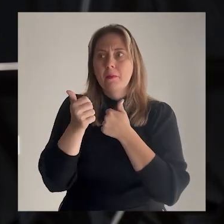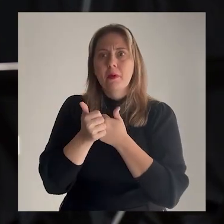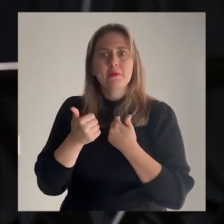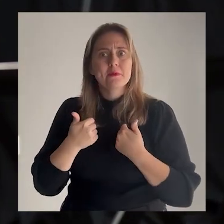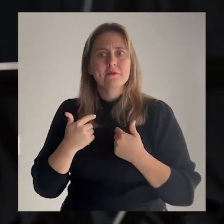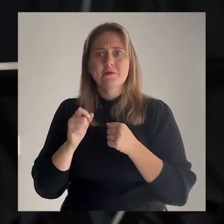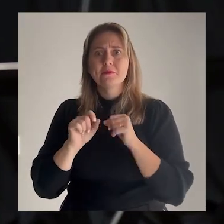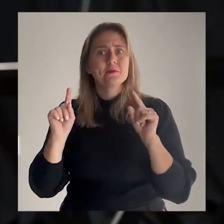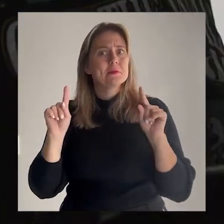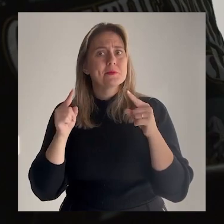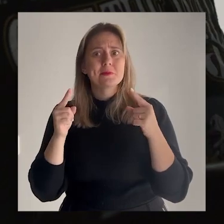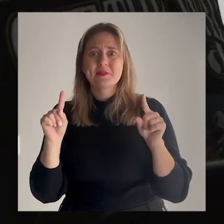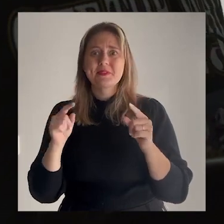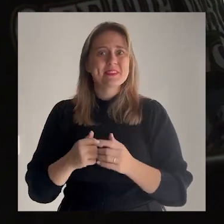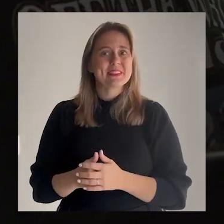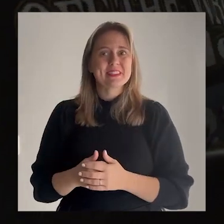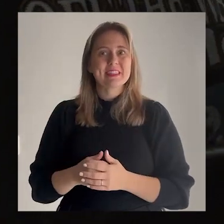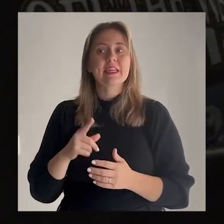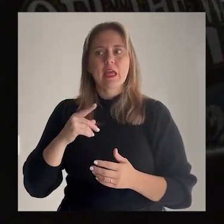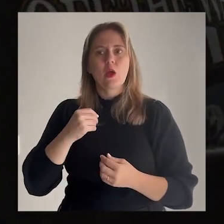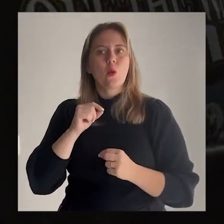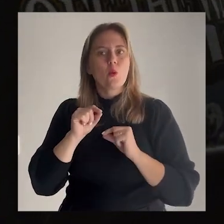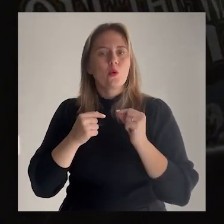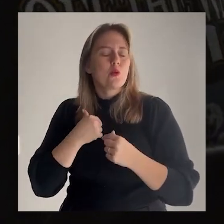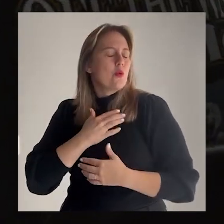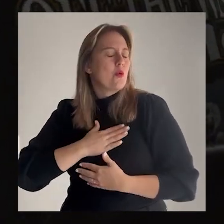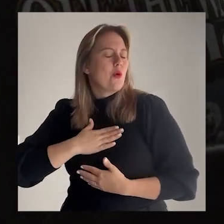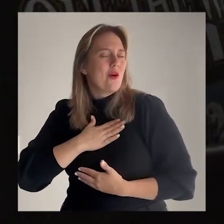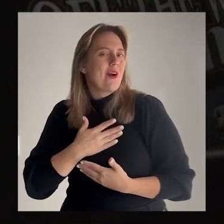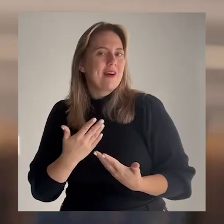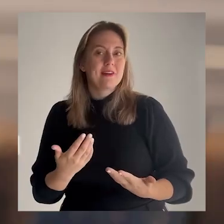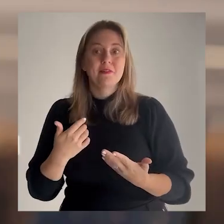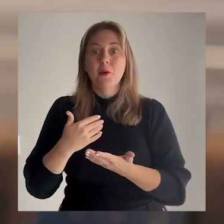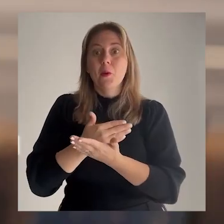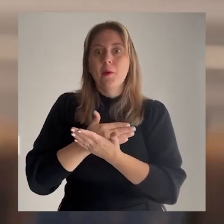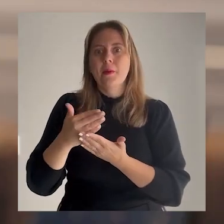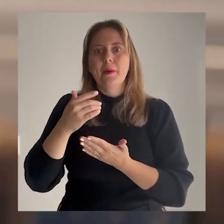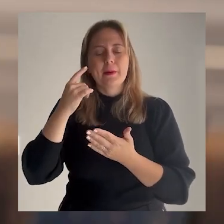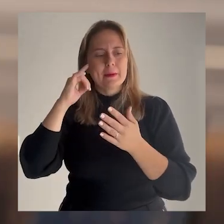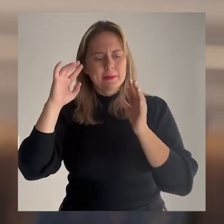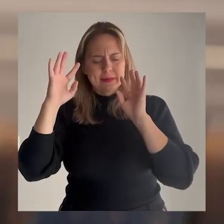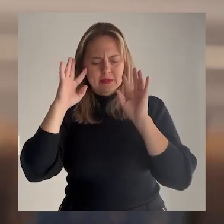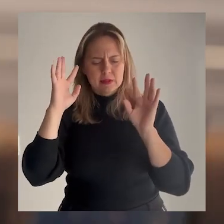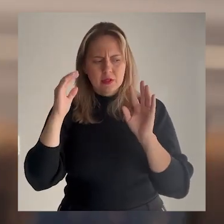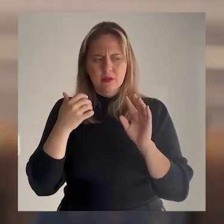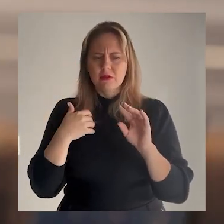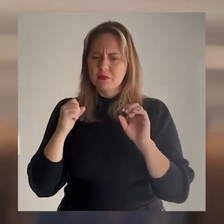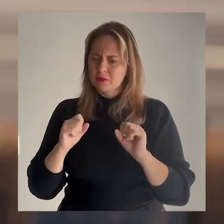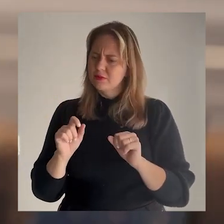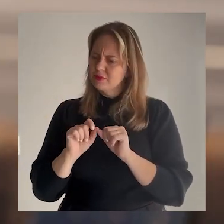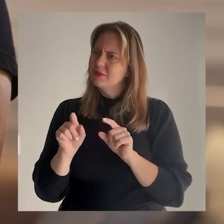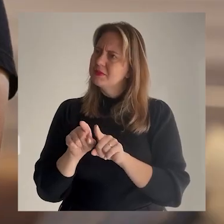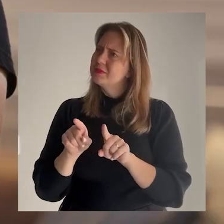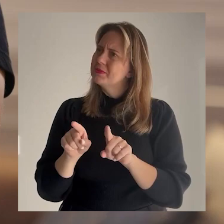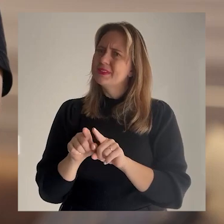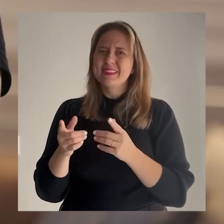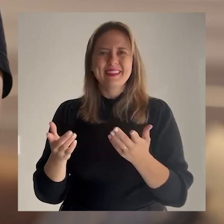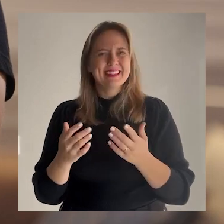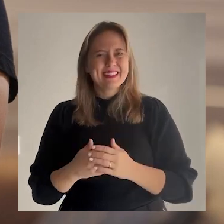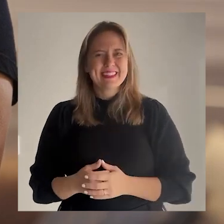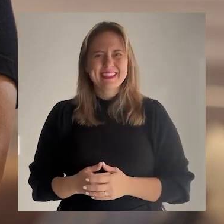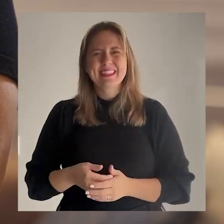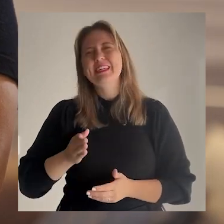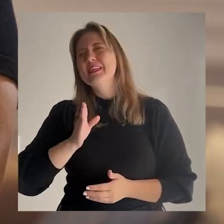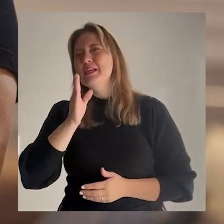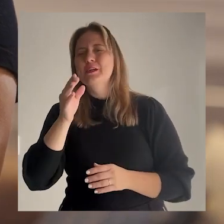que faziam música do estilo que eu gostava, né? E aí eu comecei a pensar, pô, eu posso fazer também isso, né? Indo em